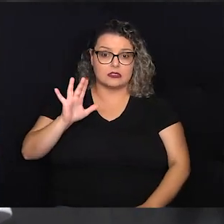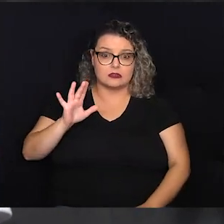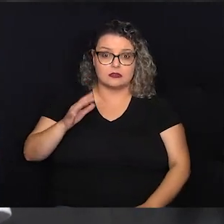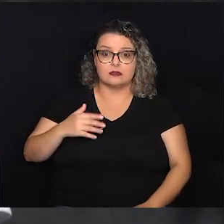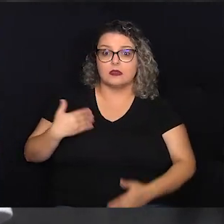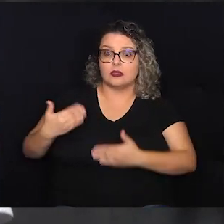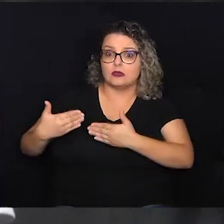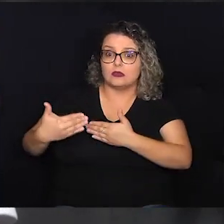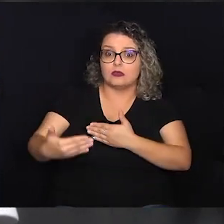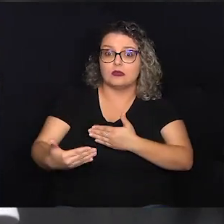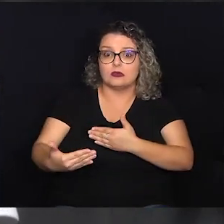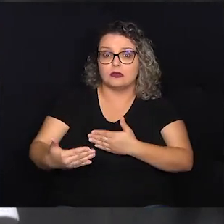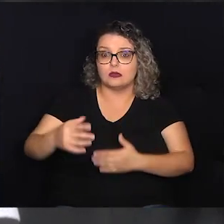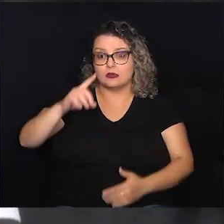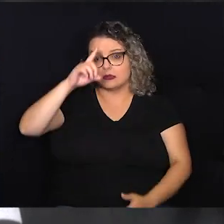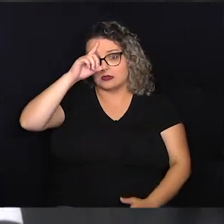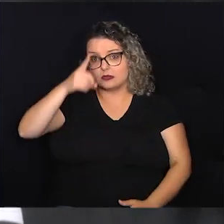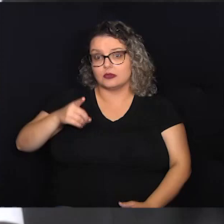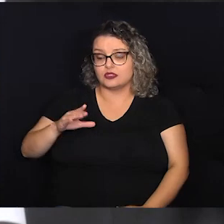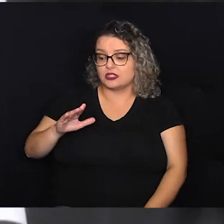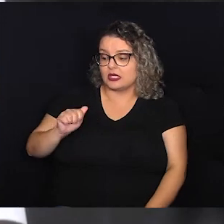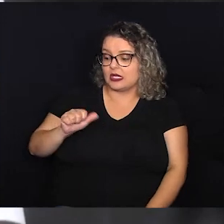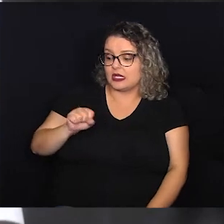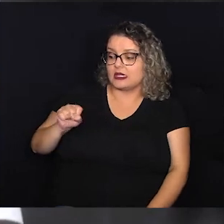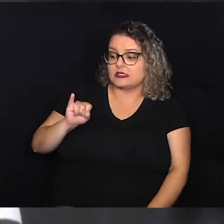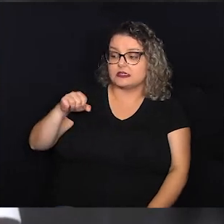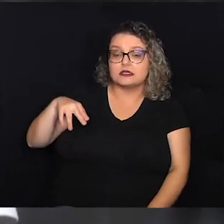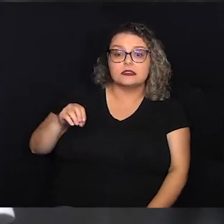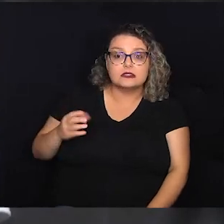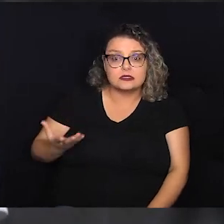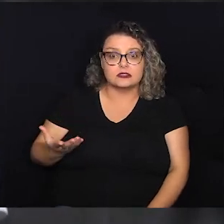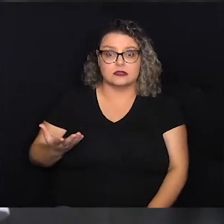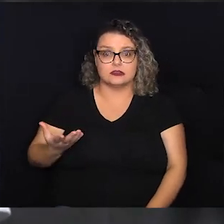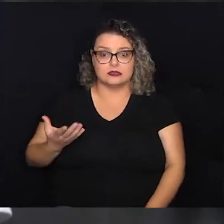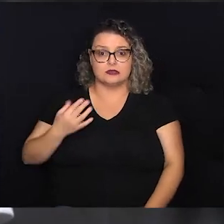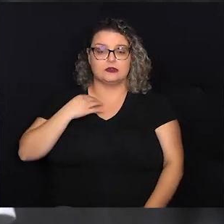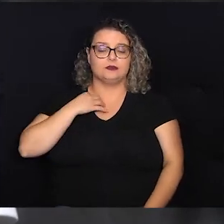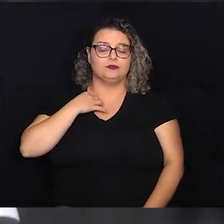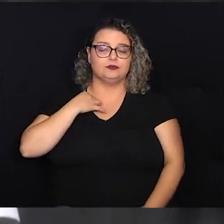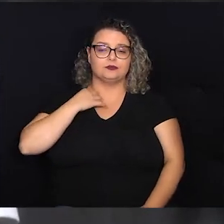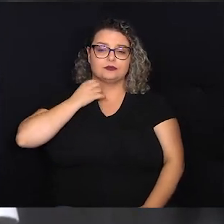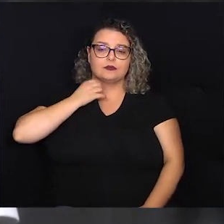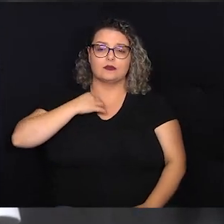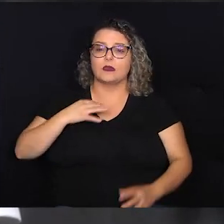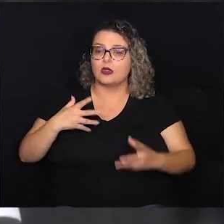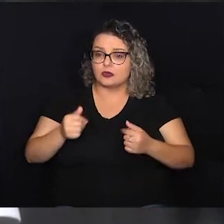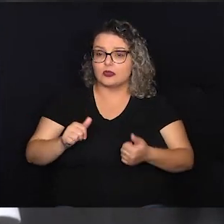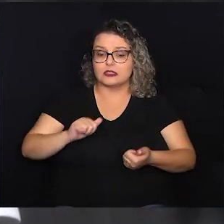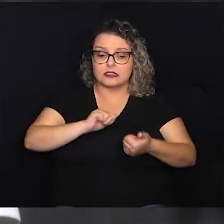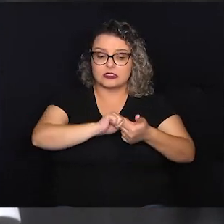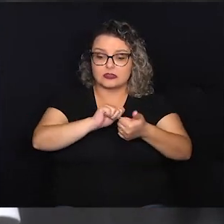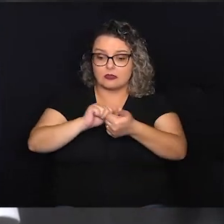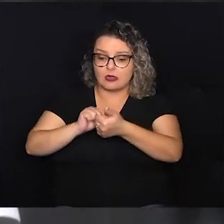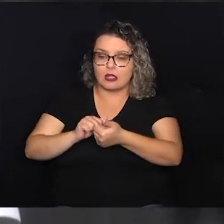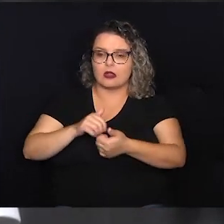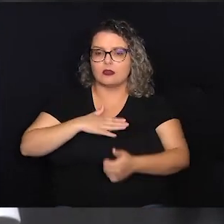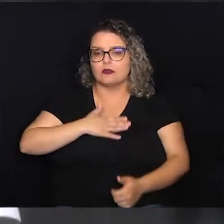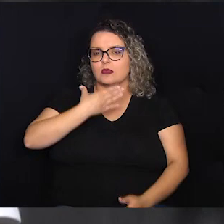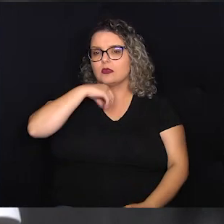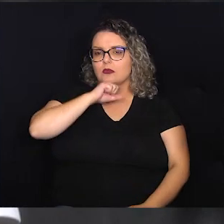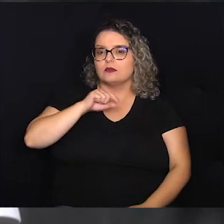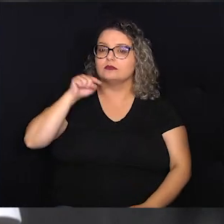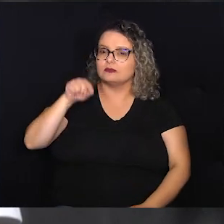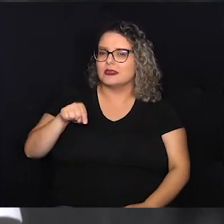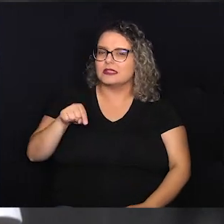quero deixar um testemunho, não sei se vai ao ar ou não, durante muito tempo, eu fui dono de cassino. Porque dentro de todas